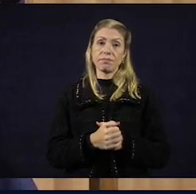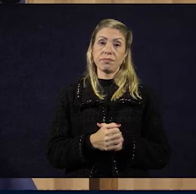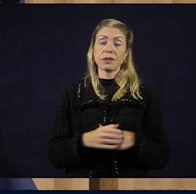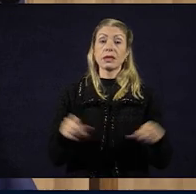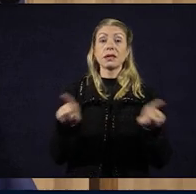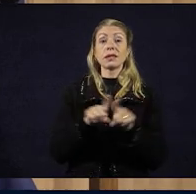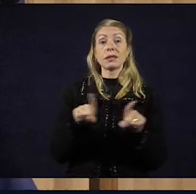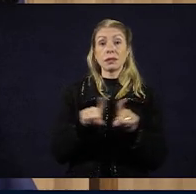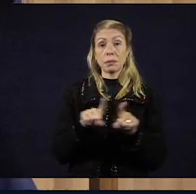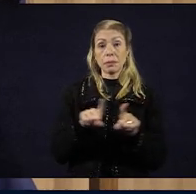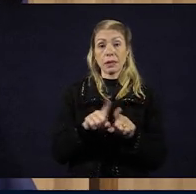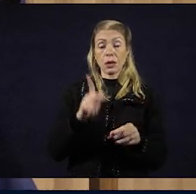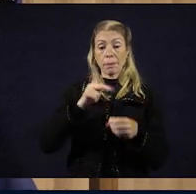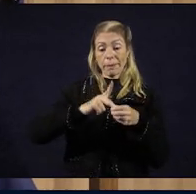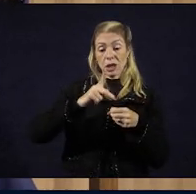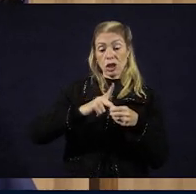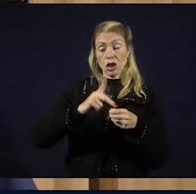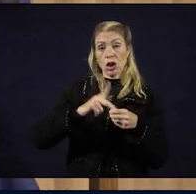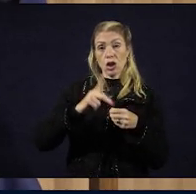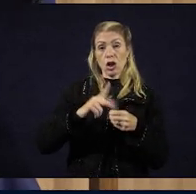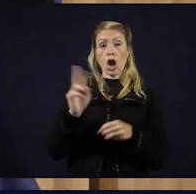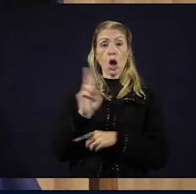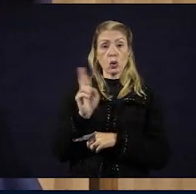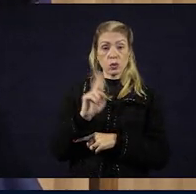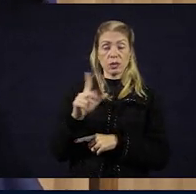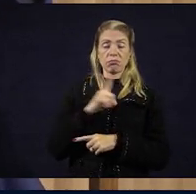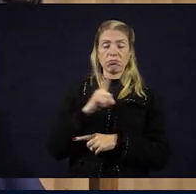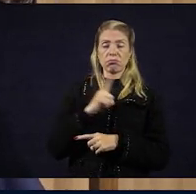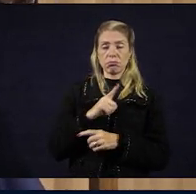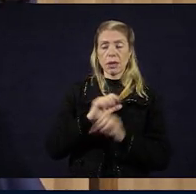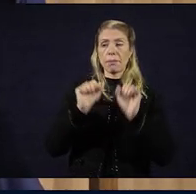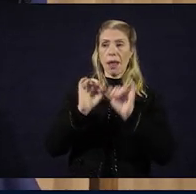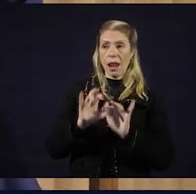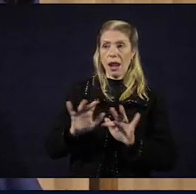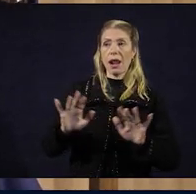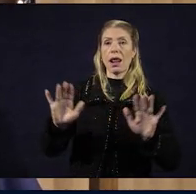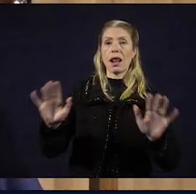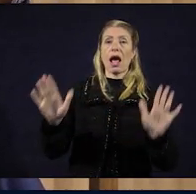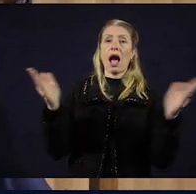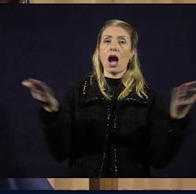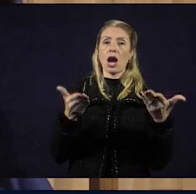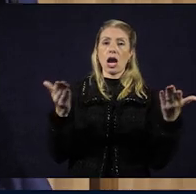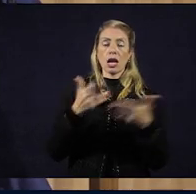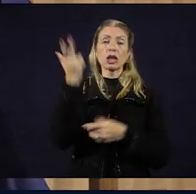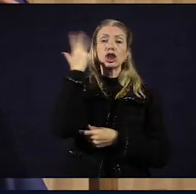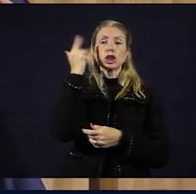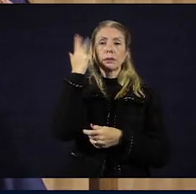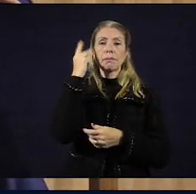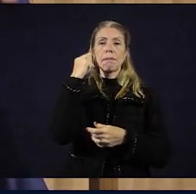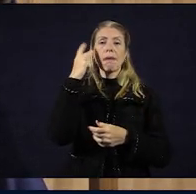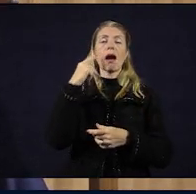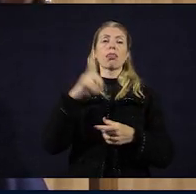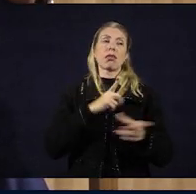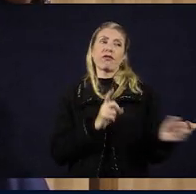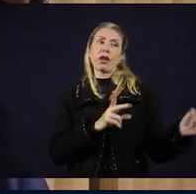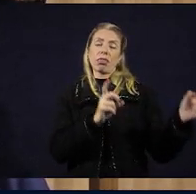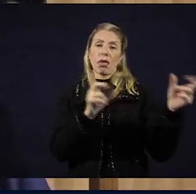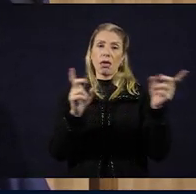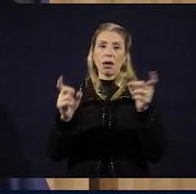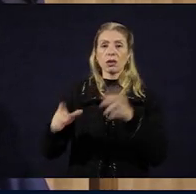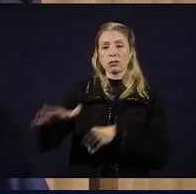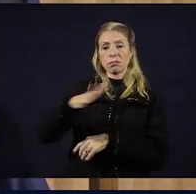o petróleo recurso Ele tá aí rodando quase que normalmente no mercado neste momento